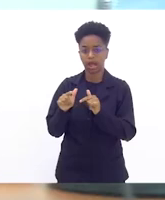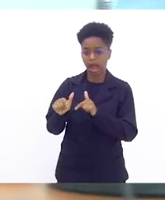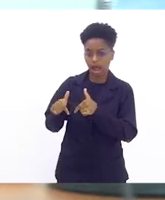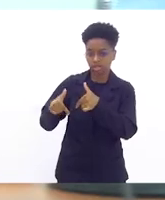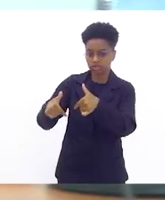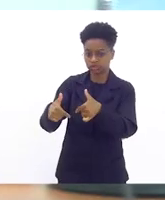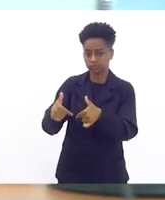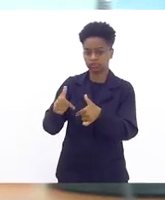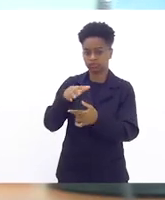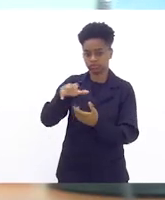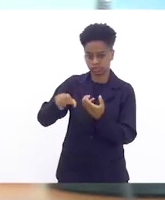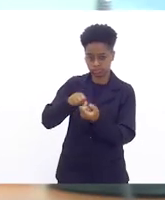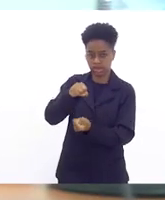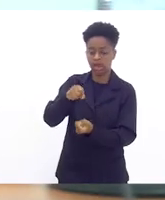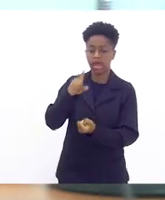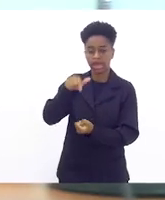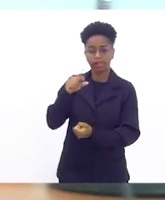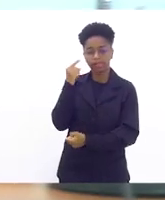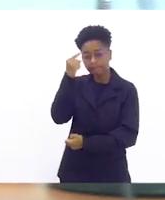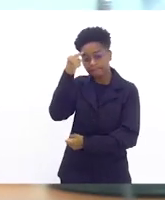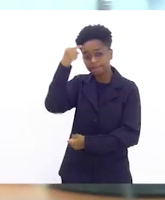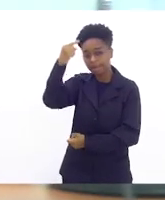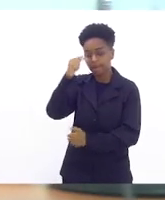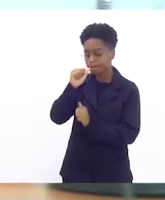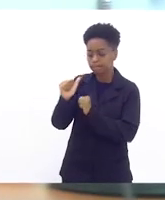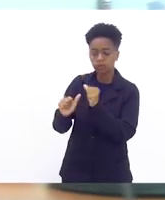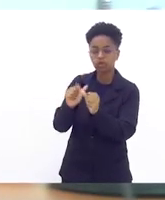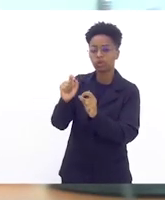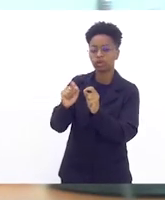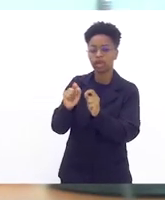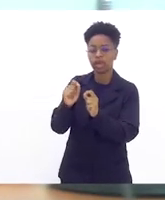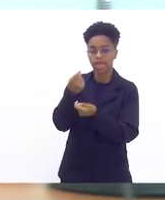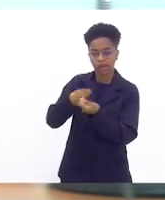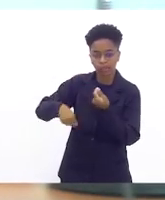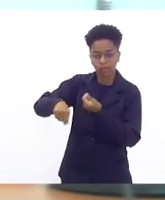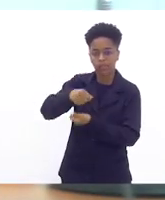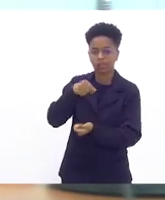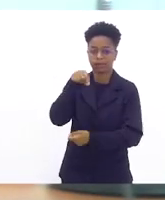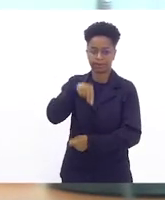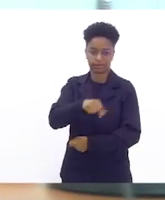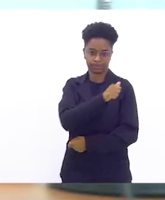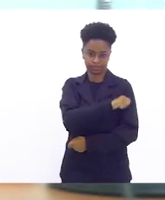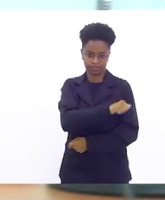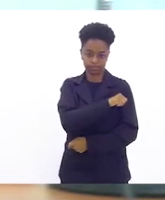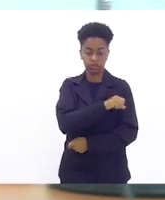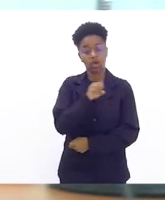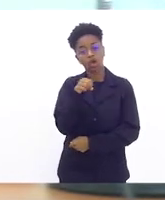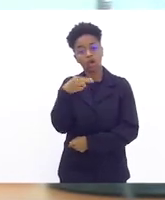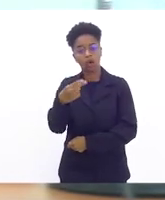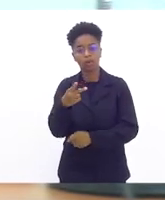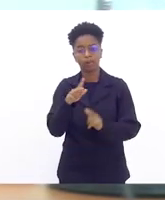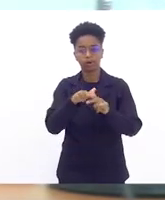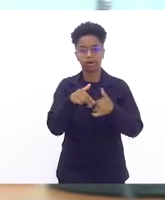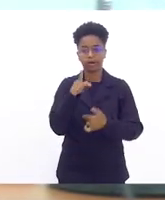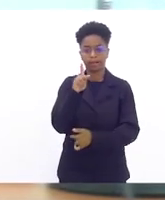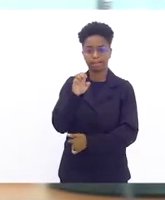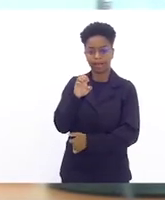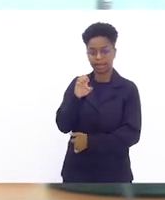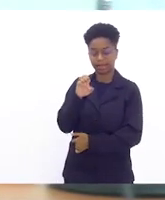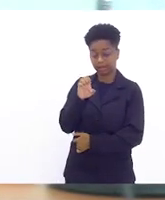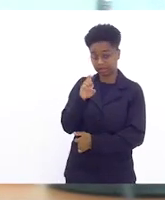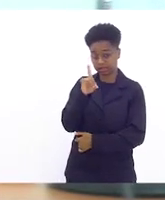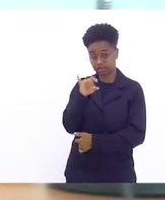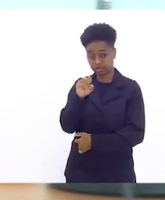sustentáveis finalidade de nossa ideia que seja a transformação da economia do Rio seja por conta do pedes que nós acabamos de